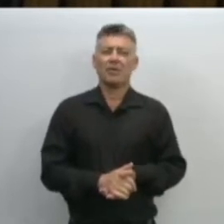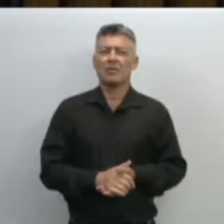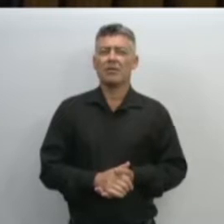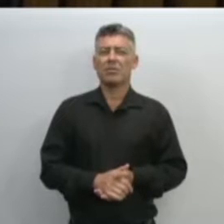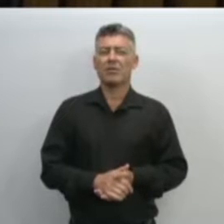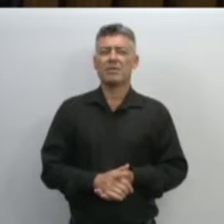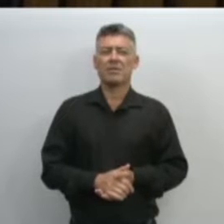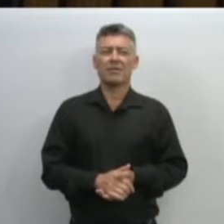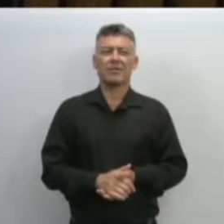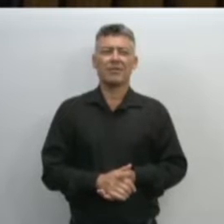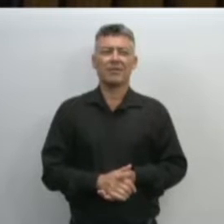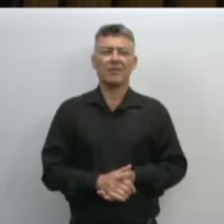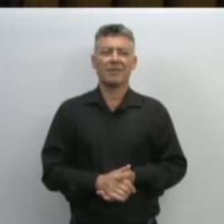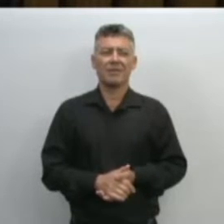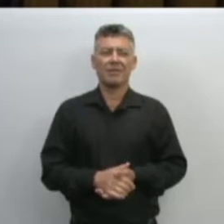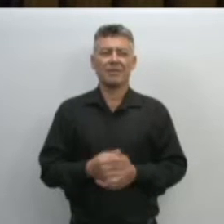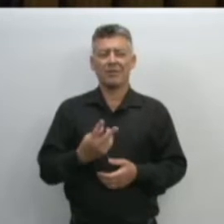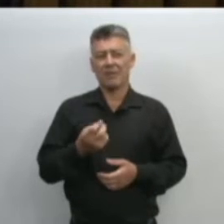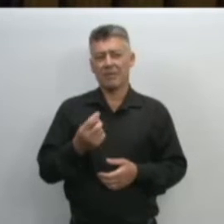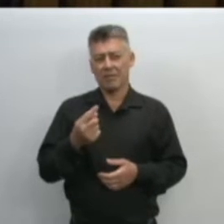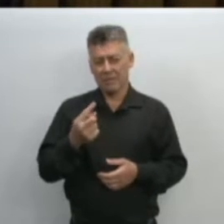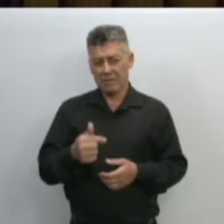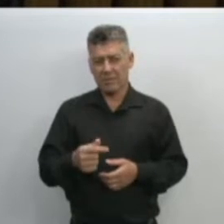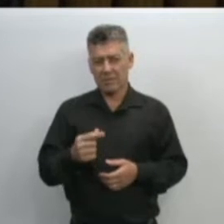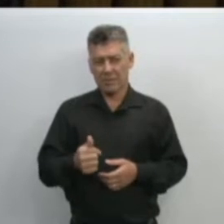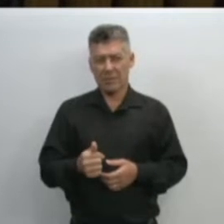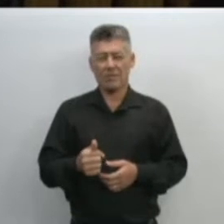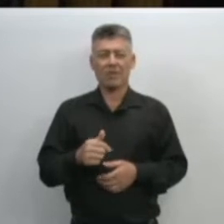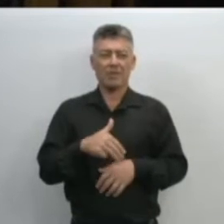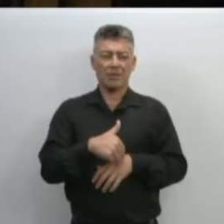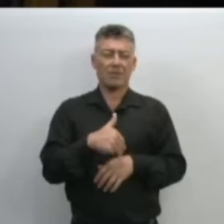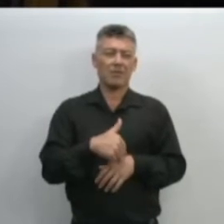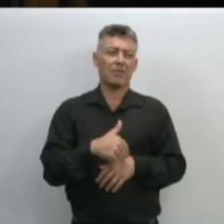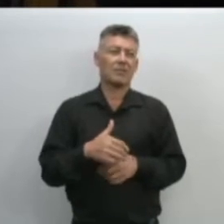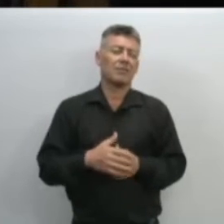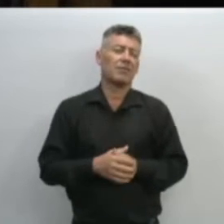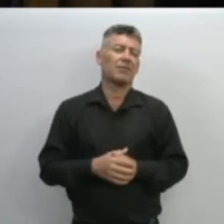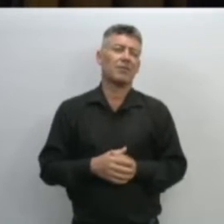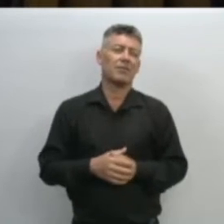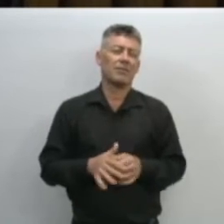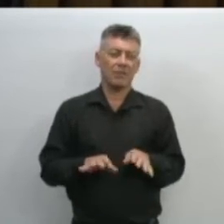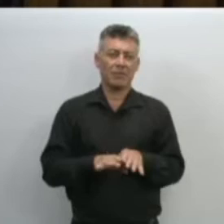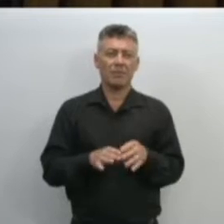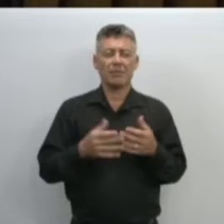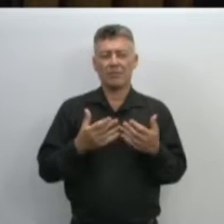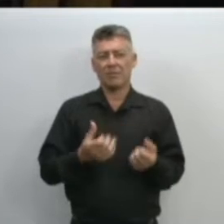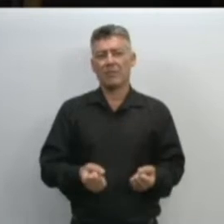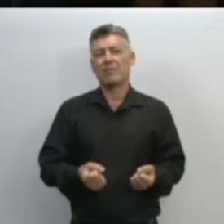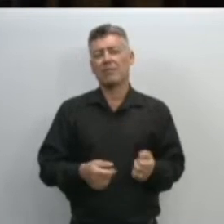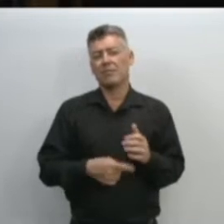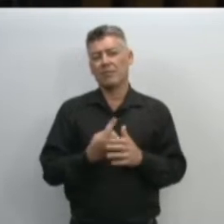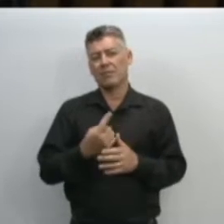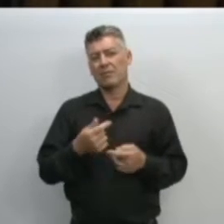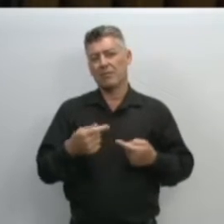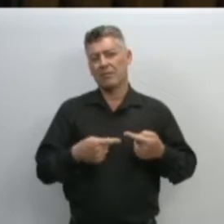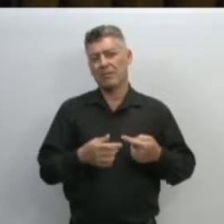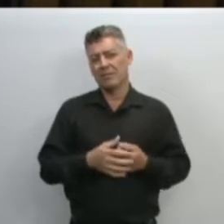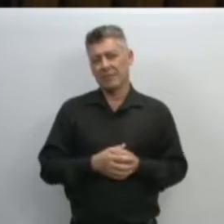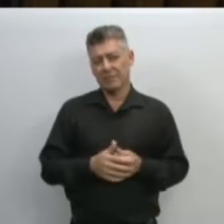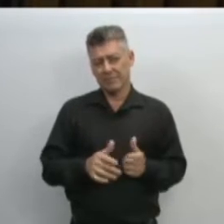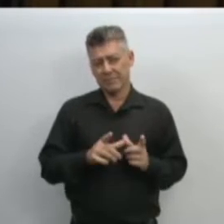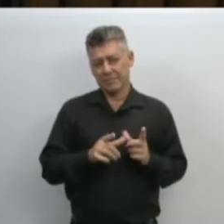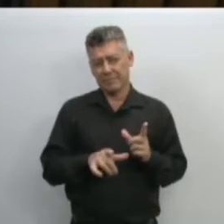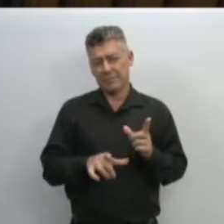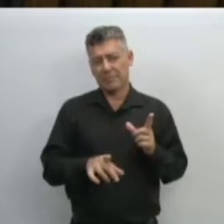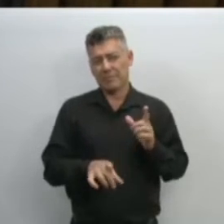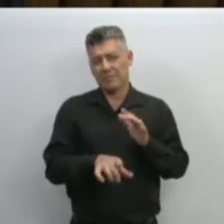lei número 216/2022, de autoria da vereadora Margarete Régia, também foi aprovado por unanimidade em primeira discussão. Projeto de